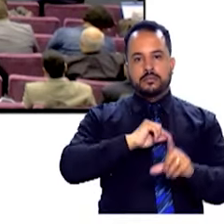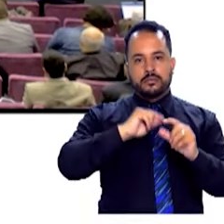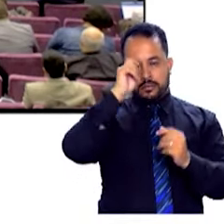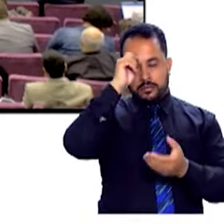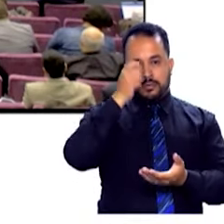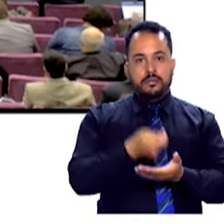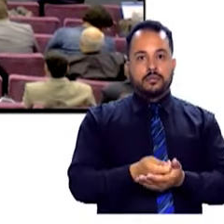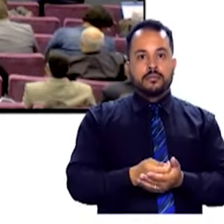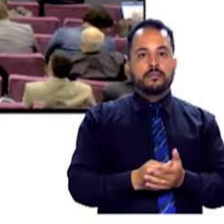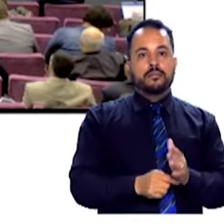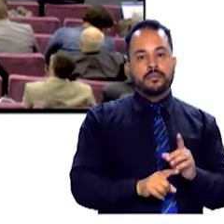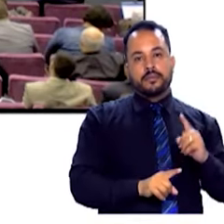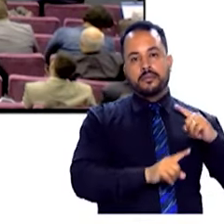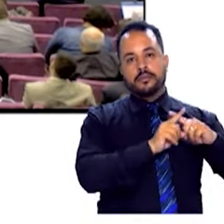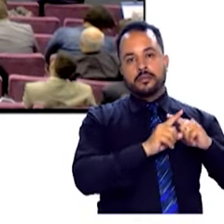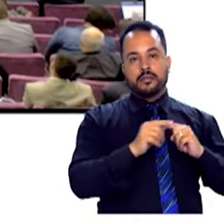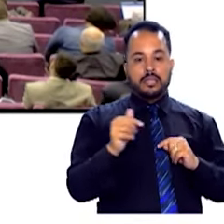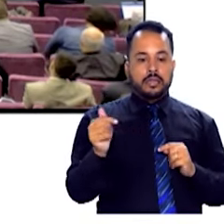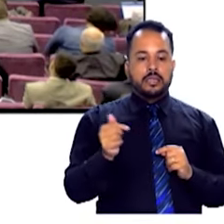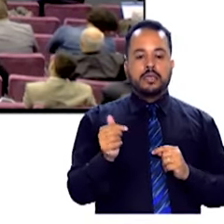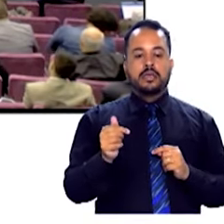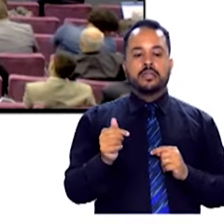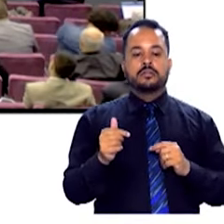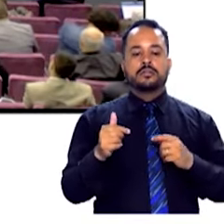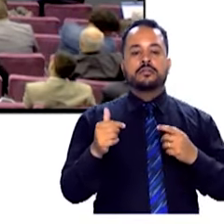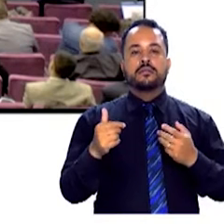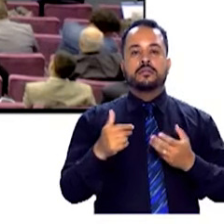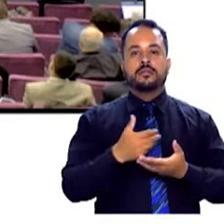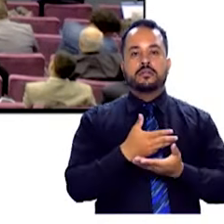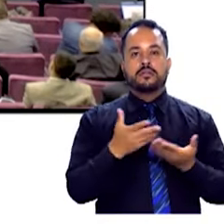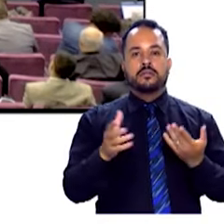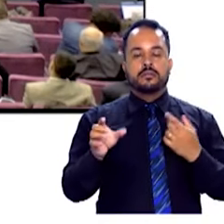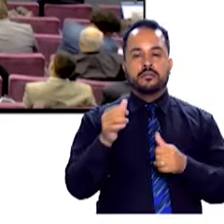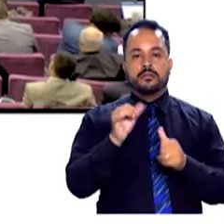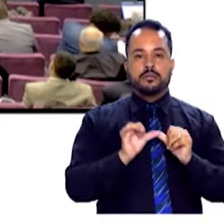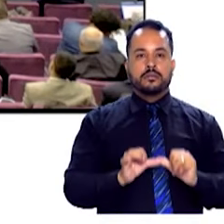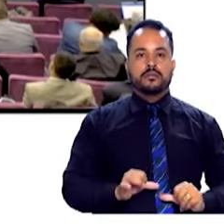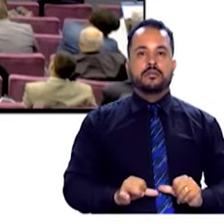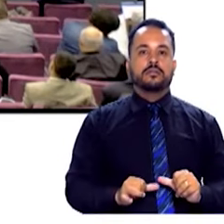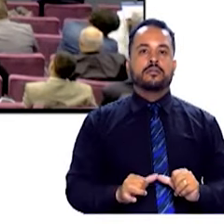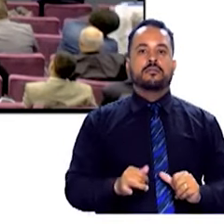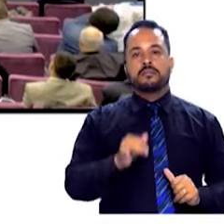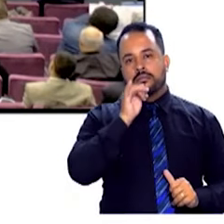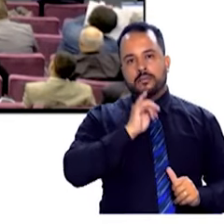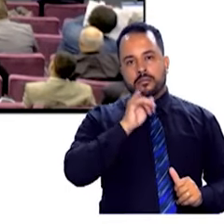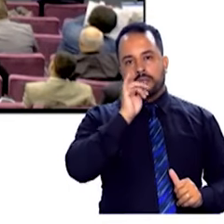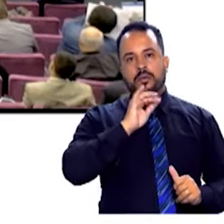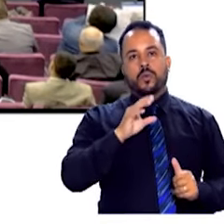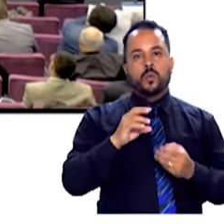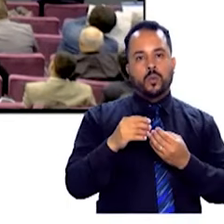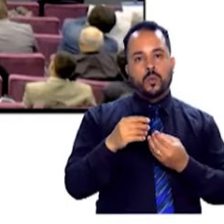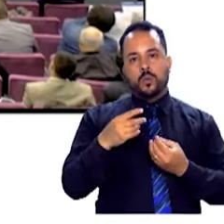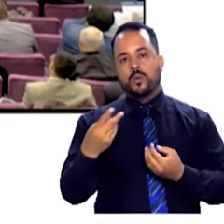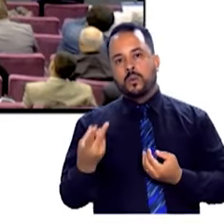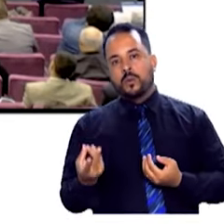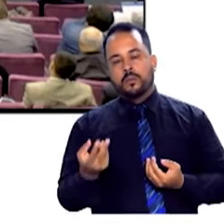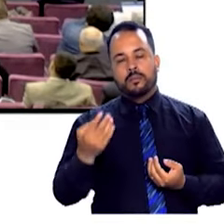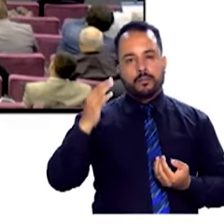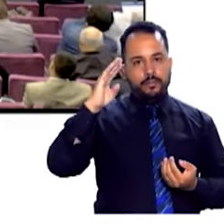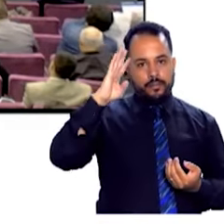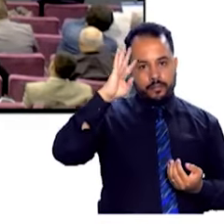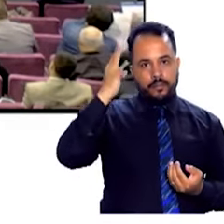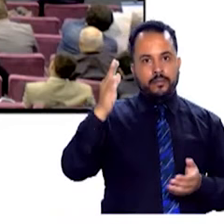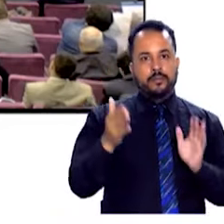Como podem ser variadas as hipóteses eh de soluções ou de propostas para a